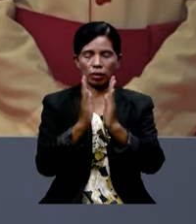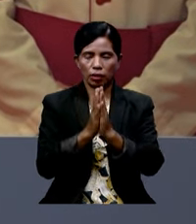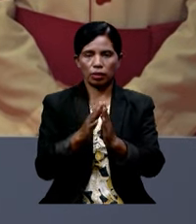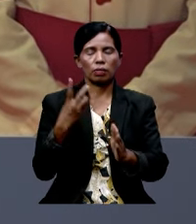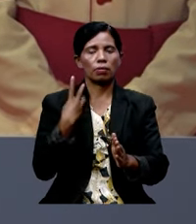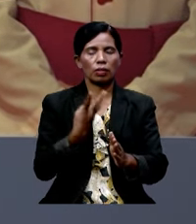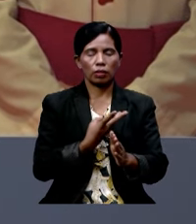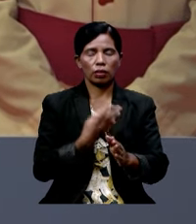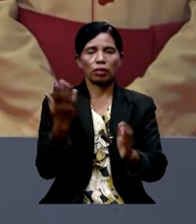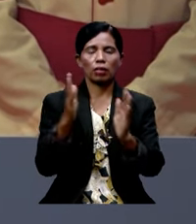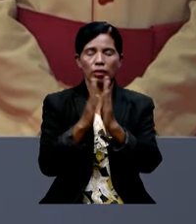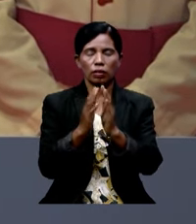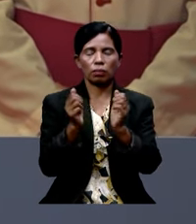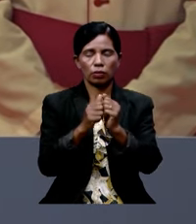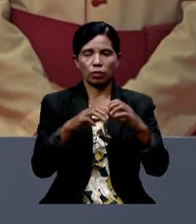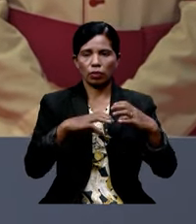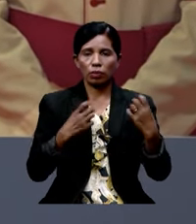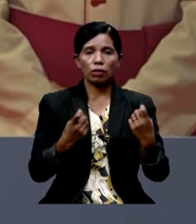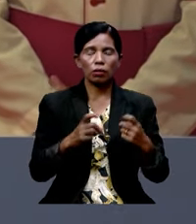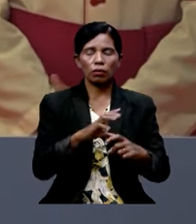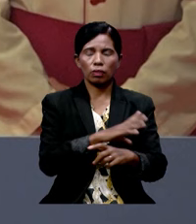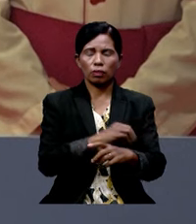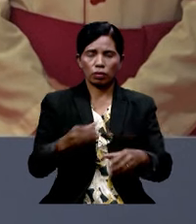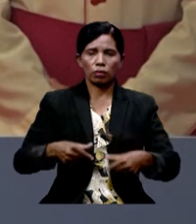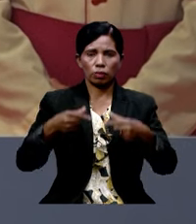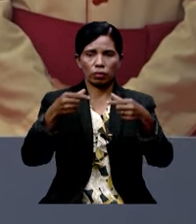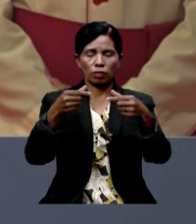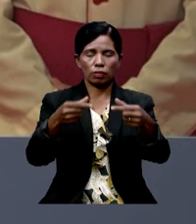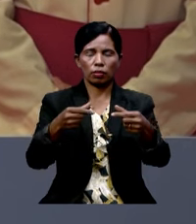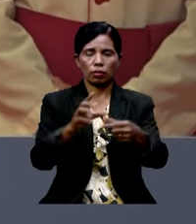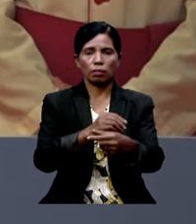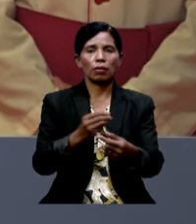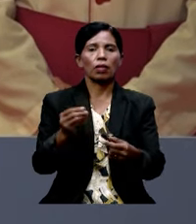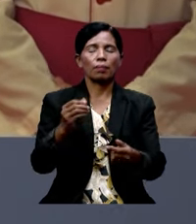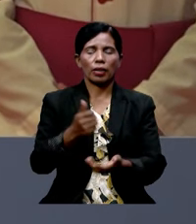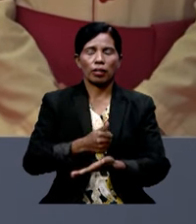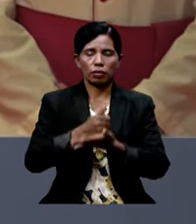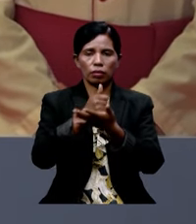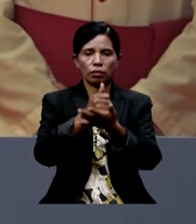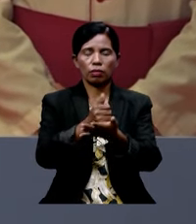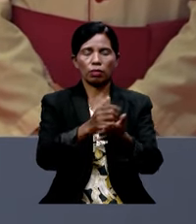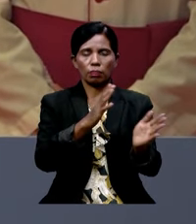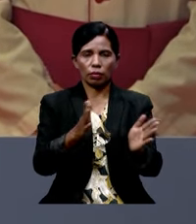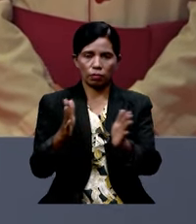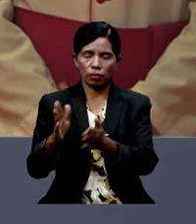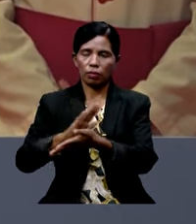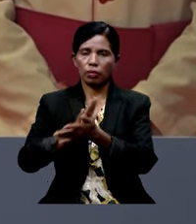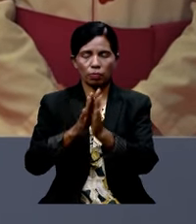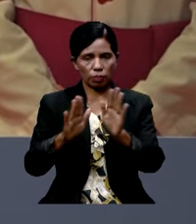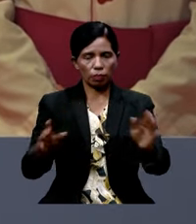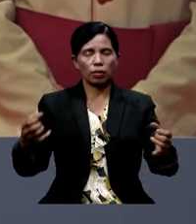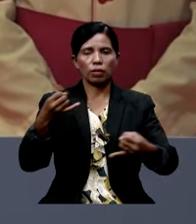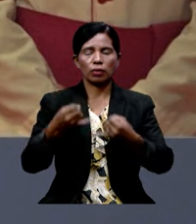corações, refletem a dedicação incansável de Sua Santidade em promover a paz, a justiça e